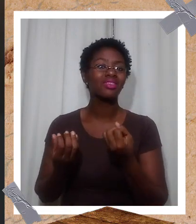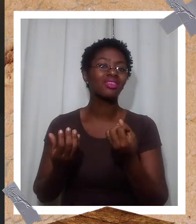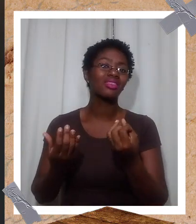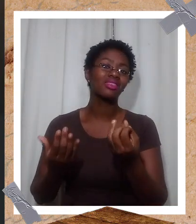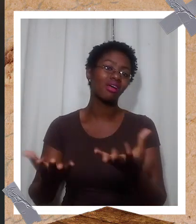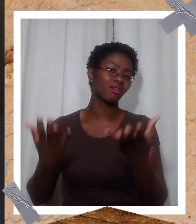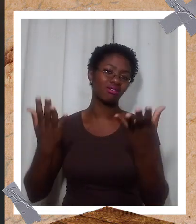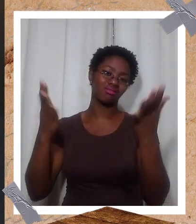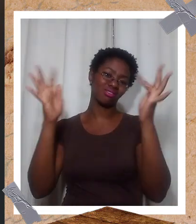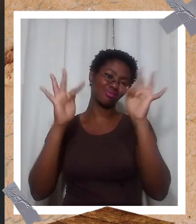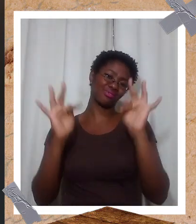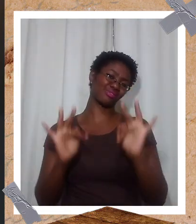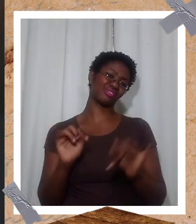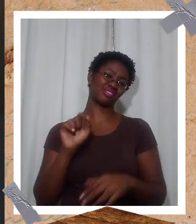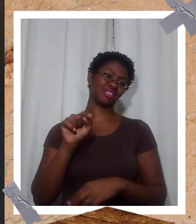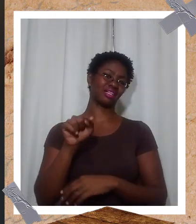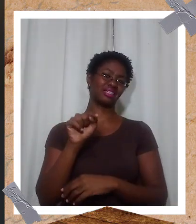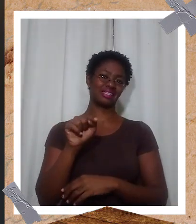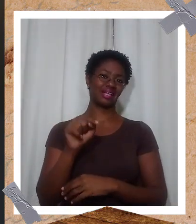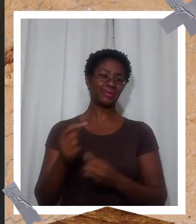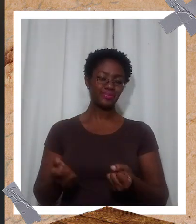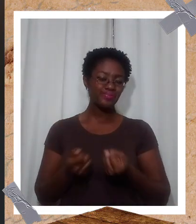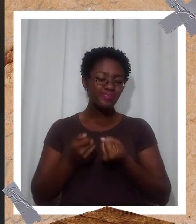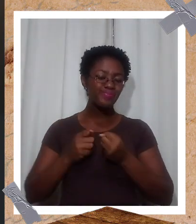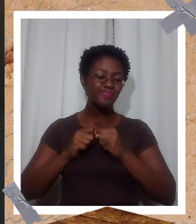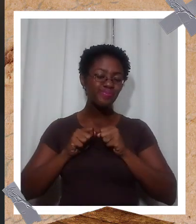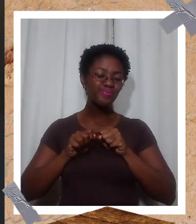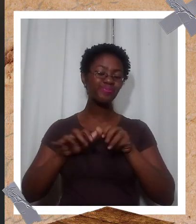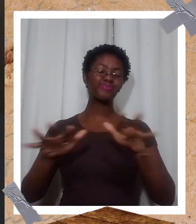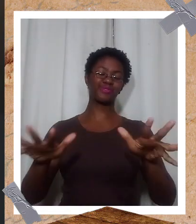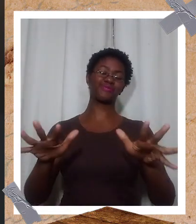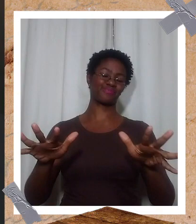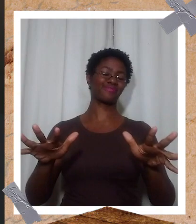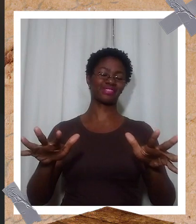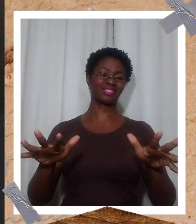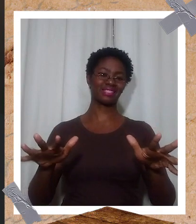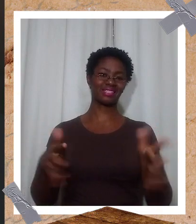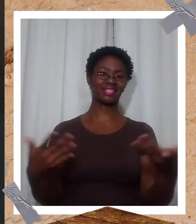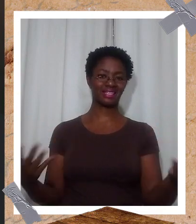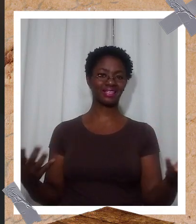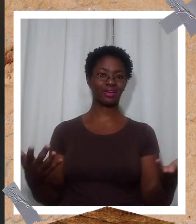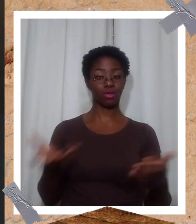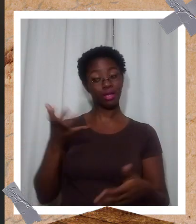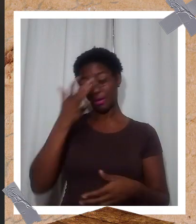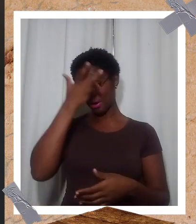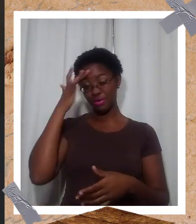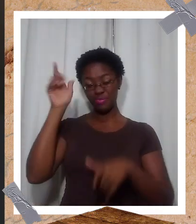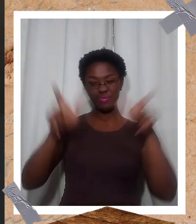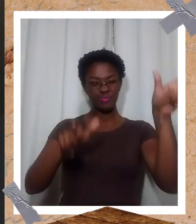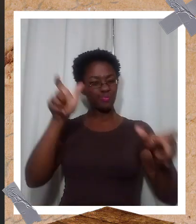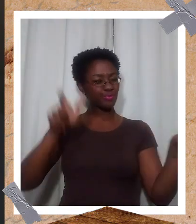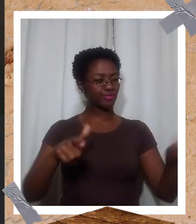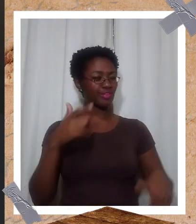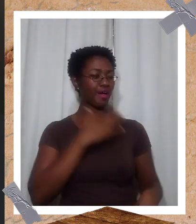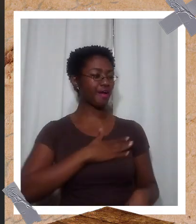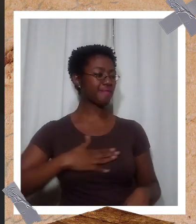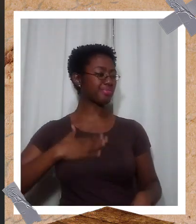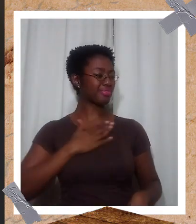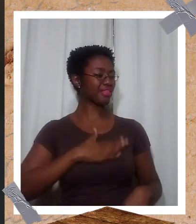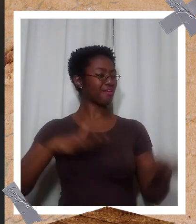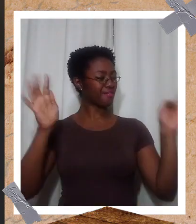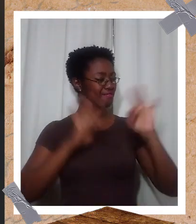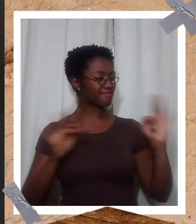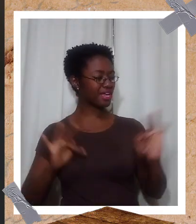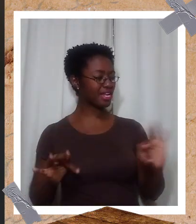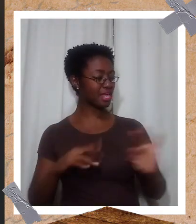essa felicidade para as pessoas, né? Eu quero que as pessoas fiquem felizes ao ler coisas que